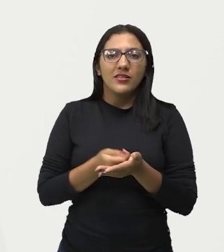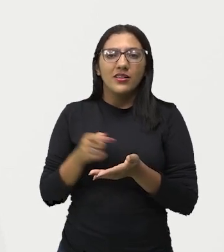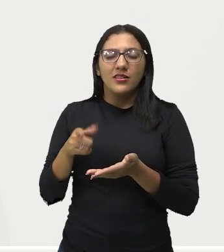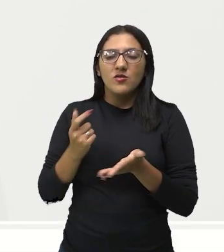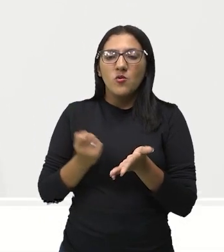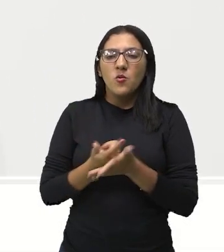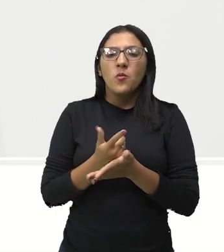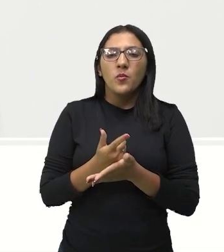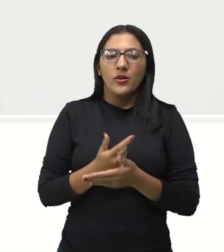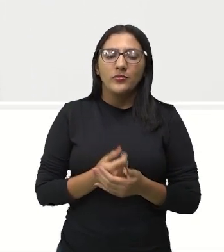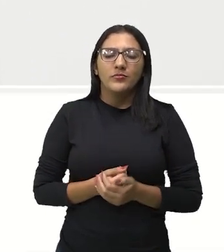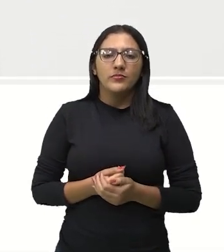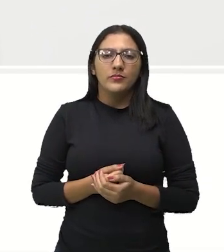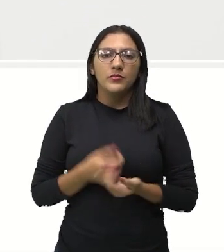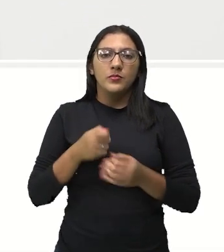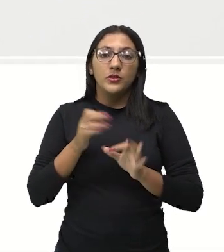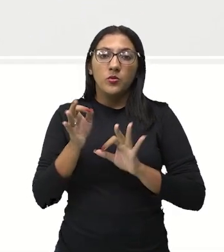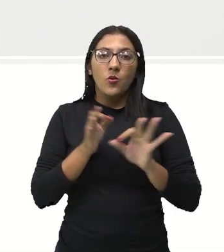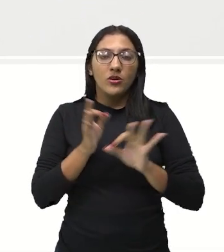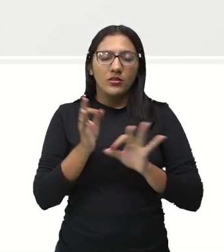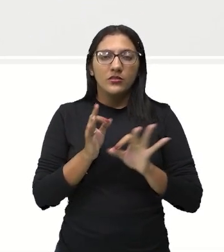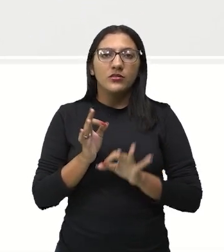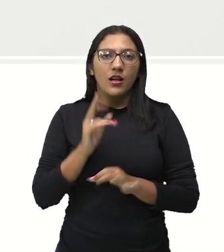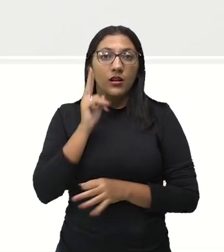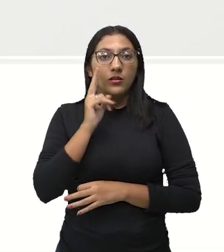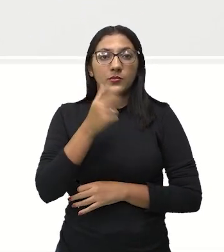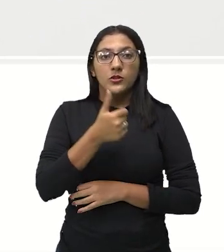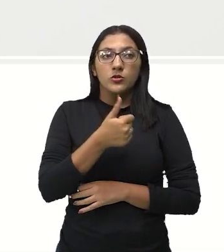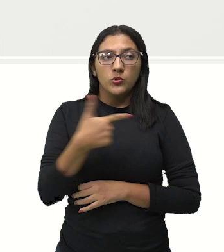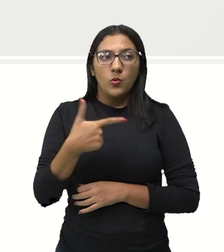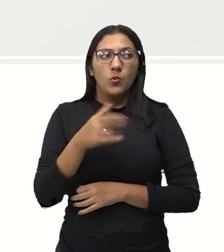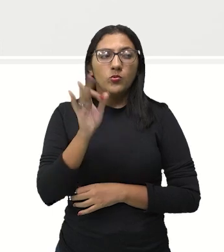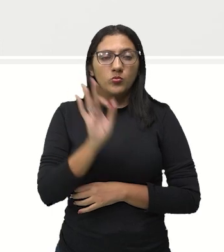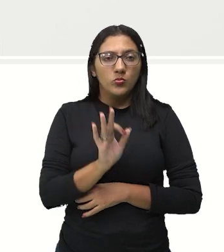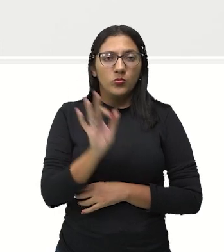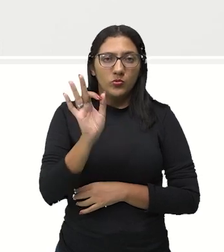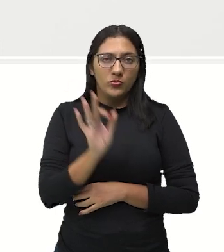primeira coisa é calcular o percentual, né, de 12%.